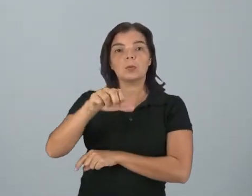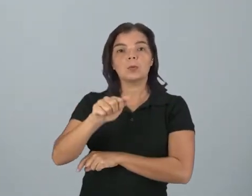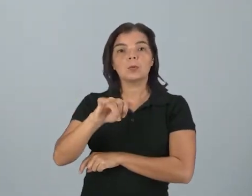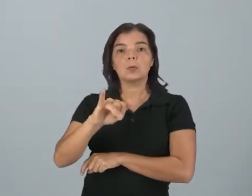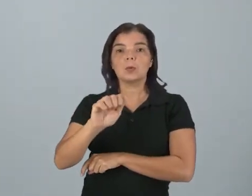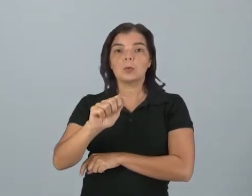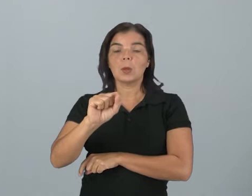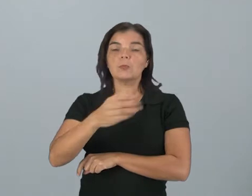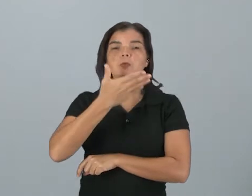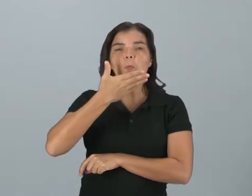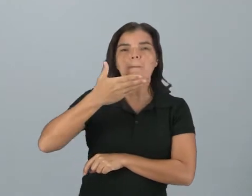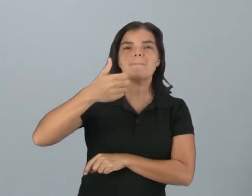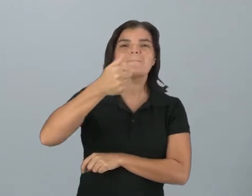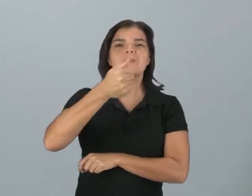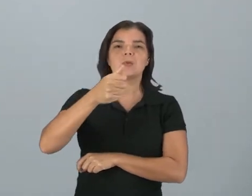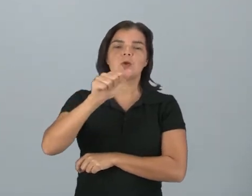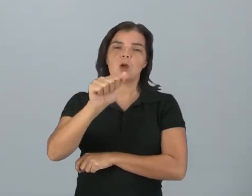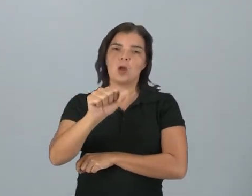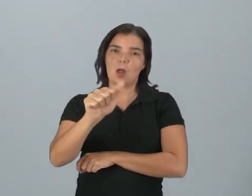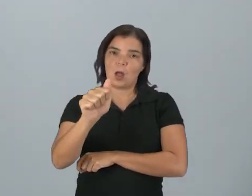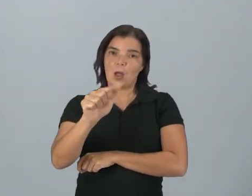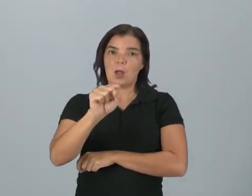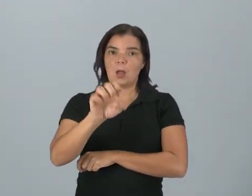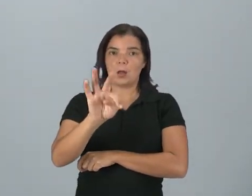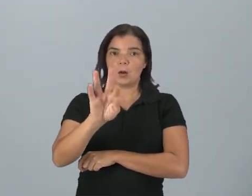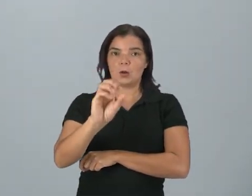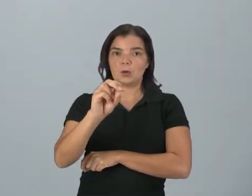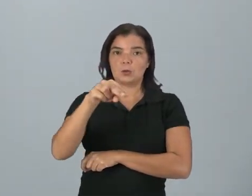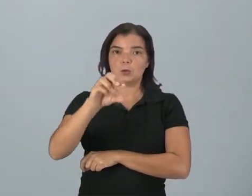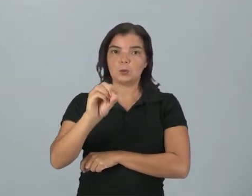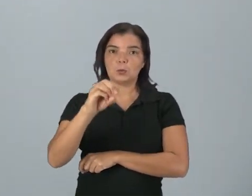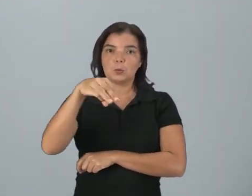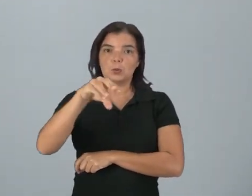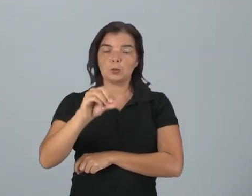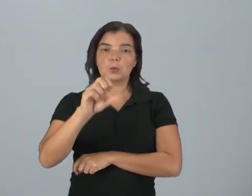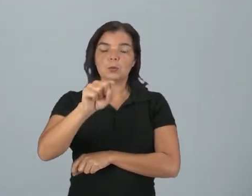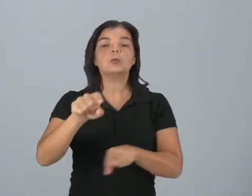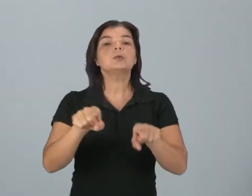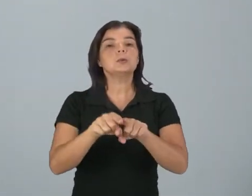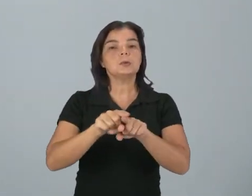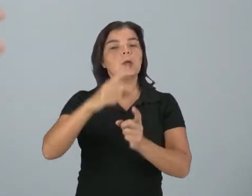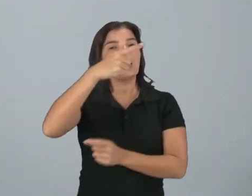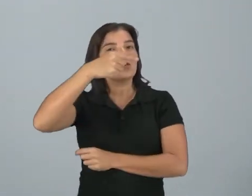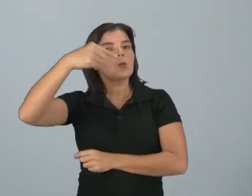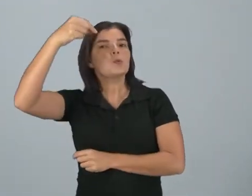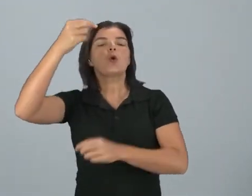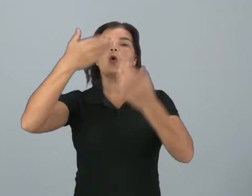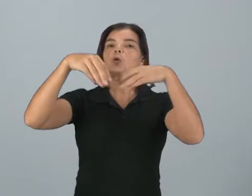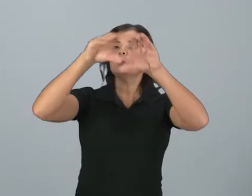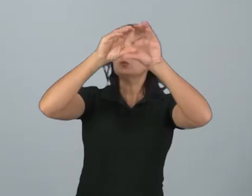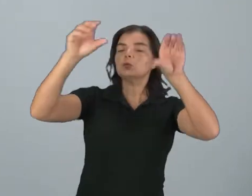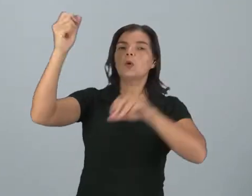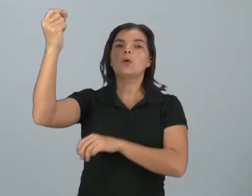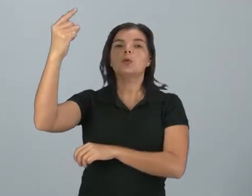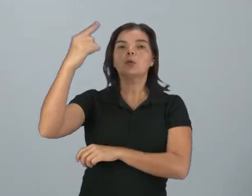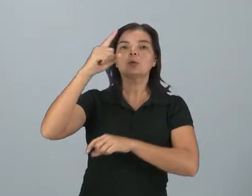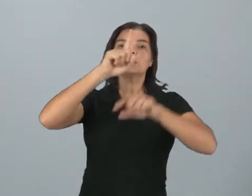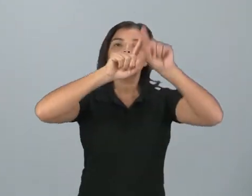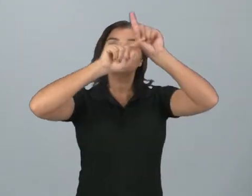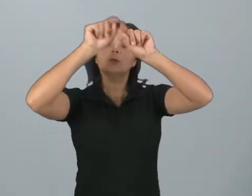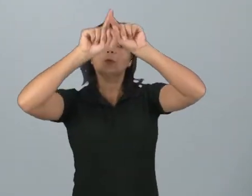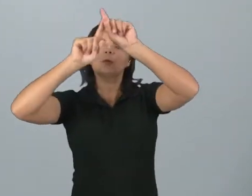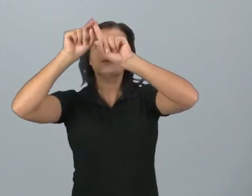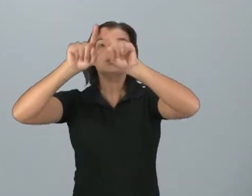eram excelentes astrônomos, eles tinham um conhecimento do céu, da lua, do sol, das